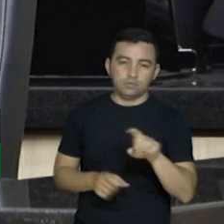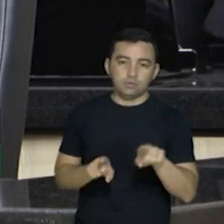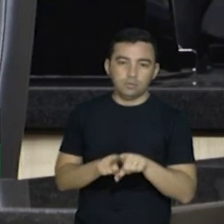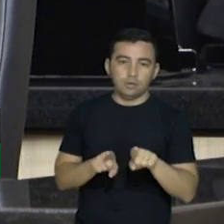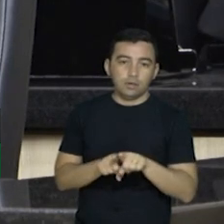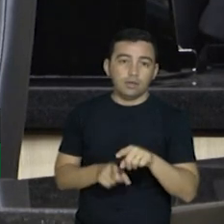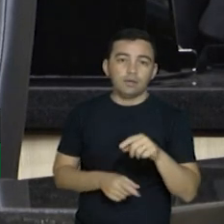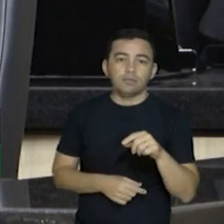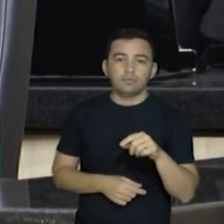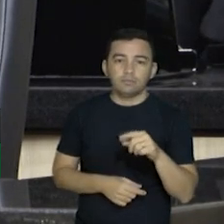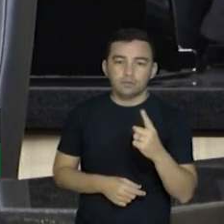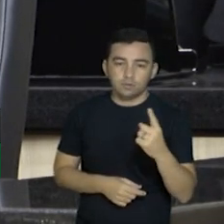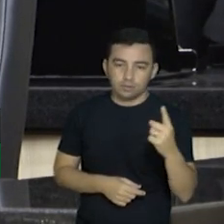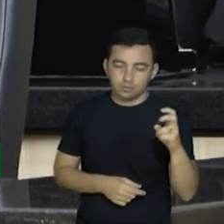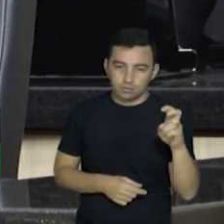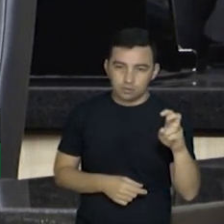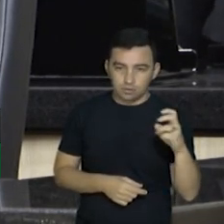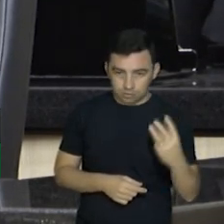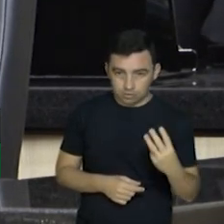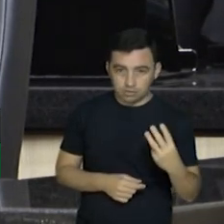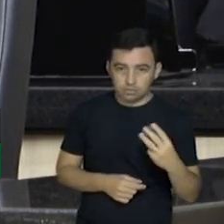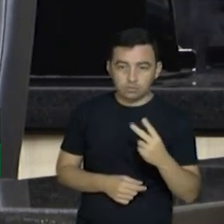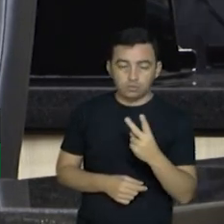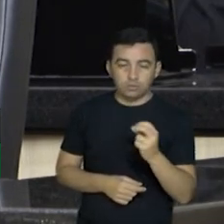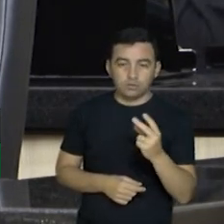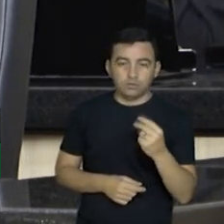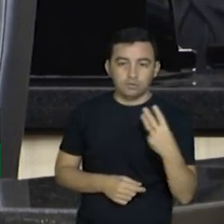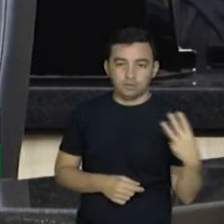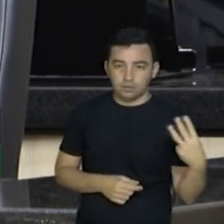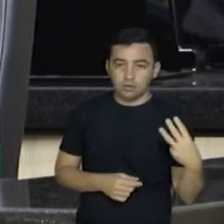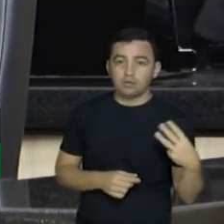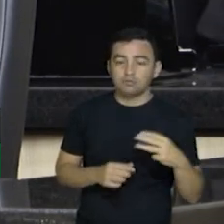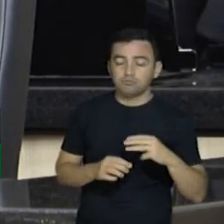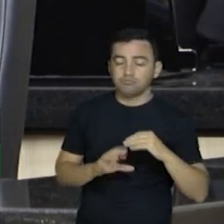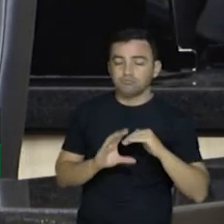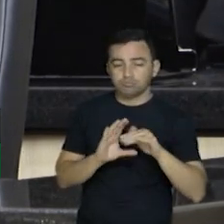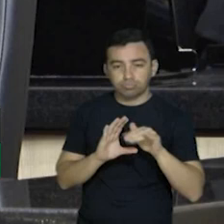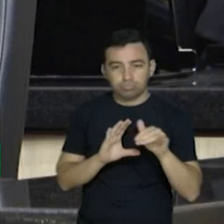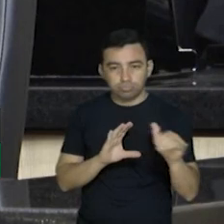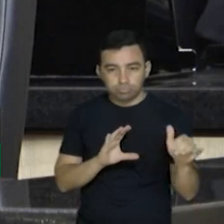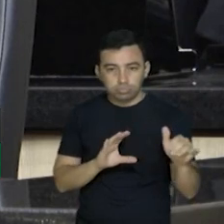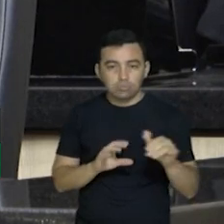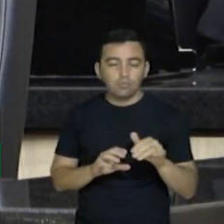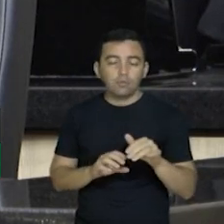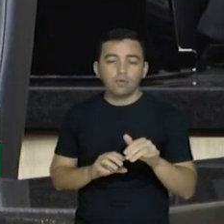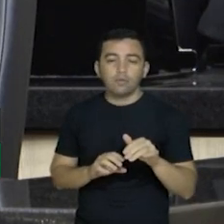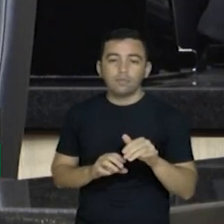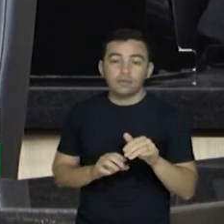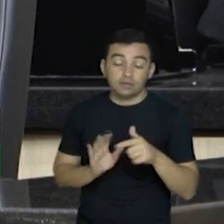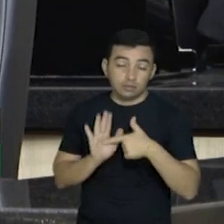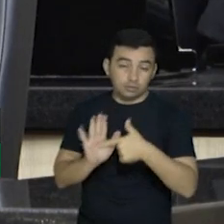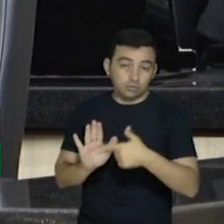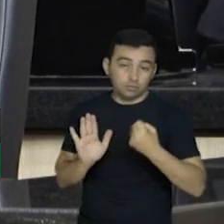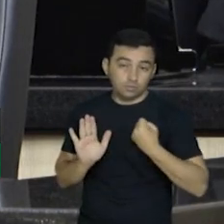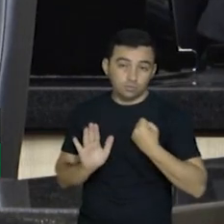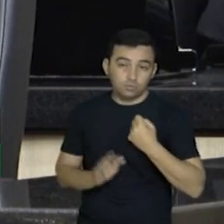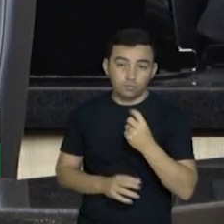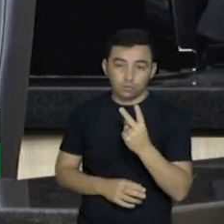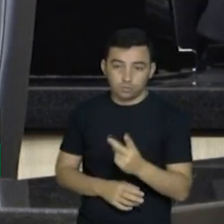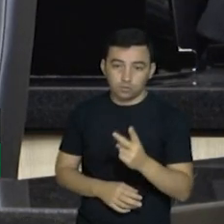1153 de 2023 e comunicou que encaminhará os destinatários as indicações números